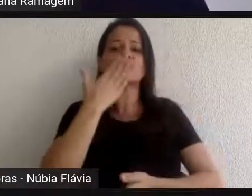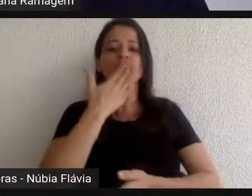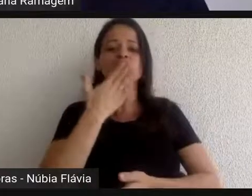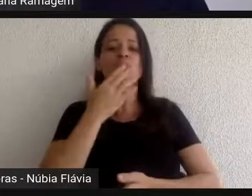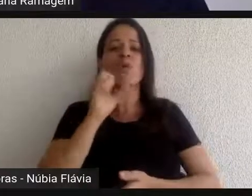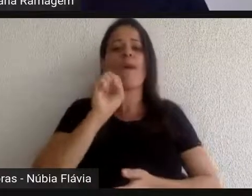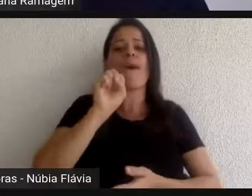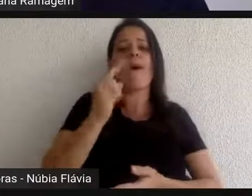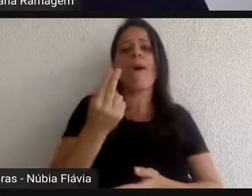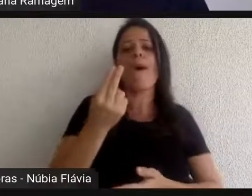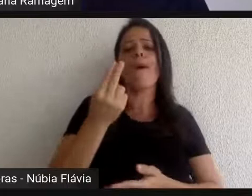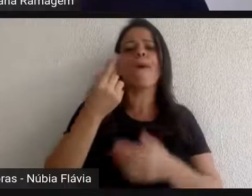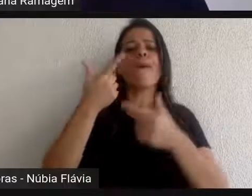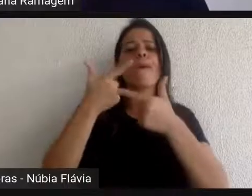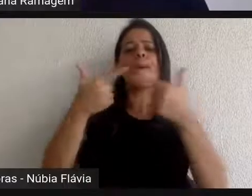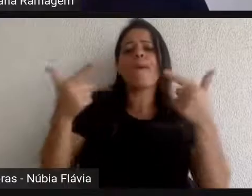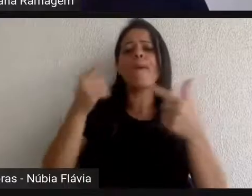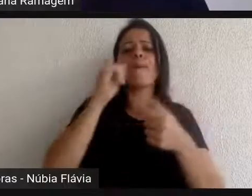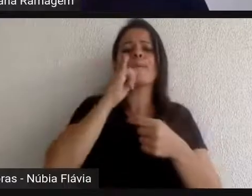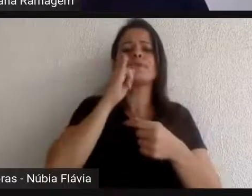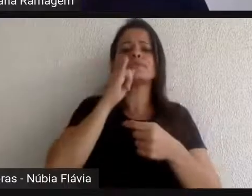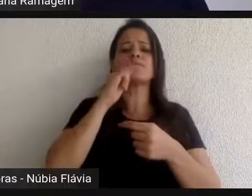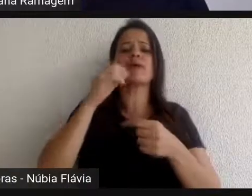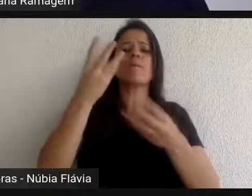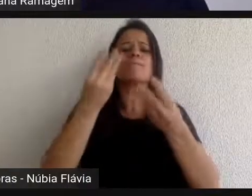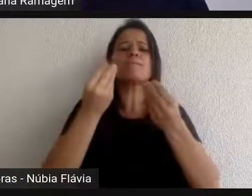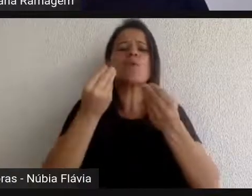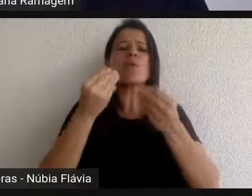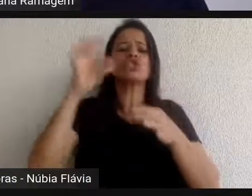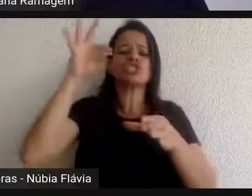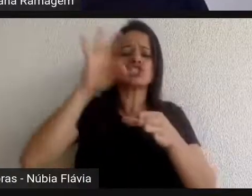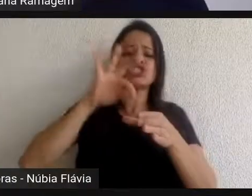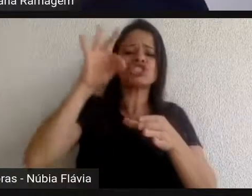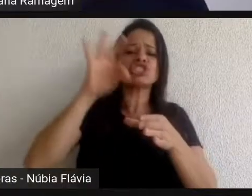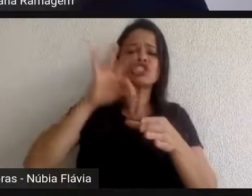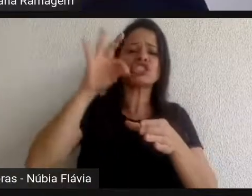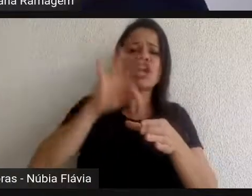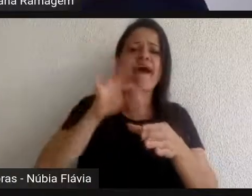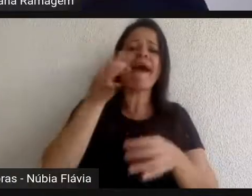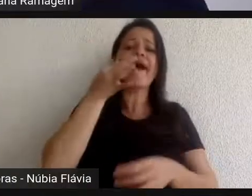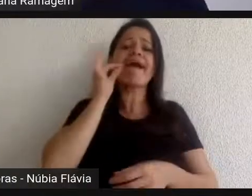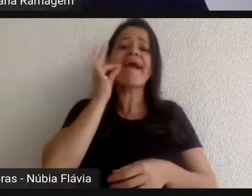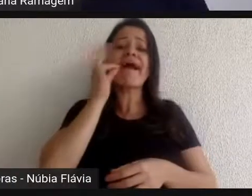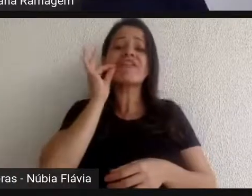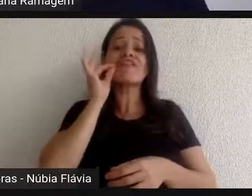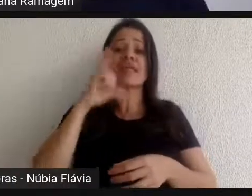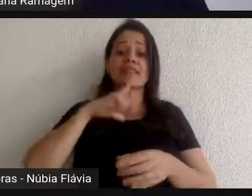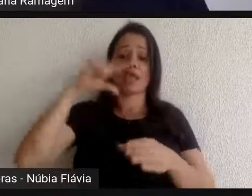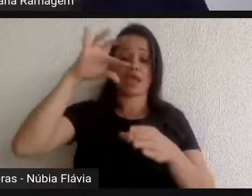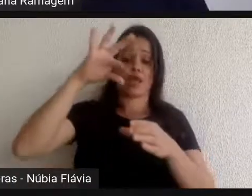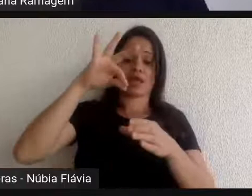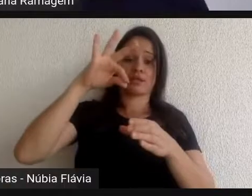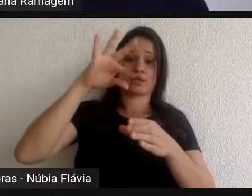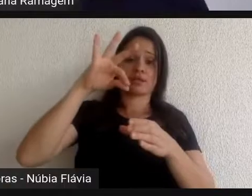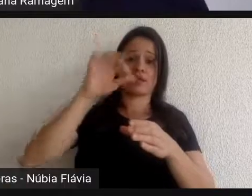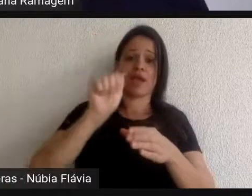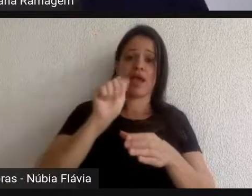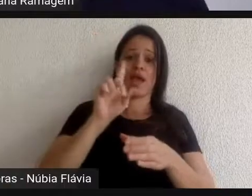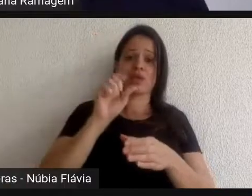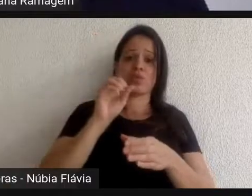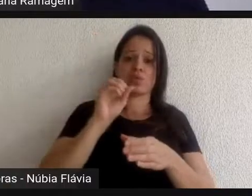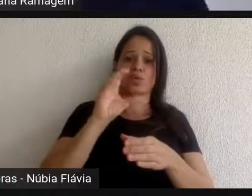eu disfarço, por exemplo, tomando uma quantidade muito grande de chá, de café com adoçante, tá? Os